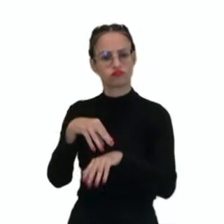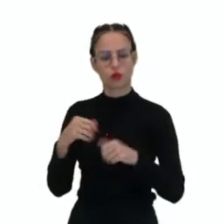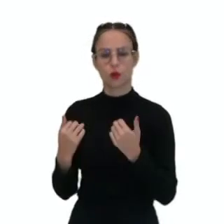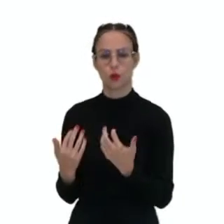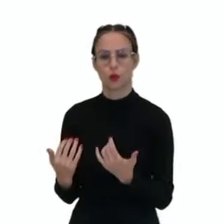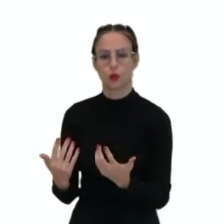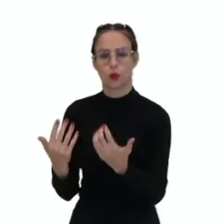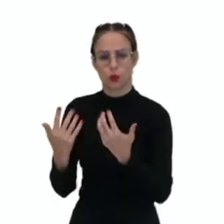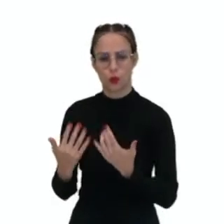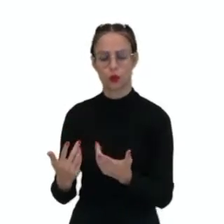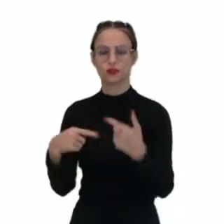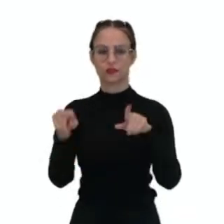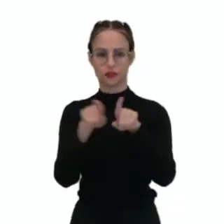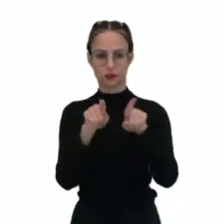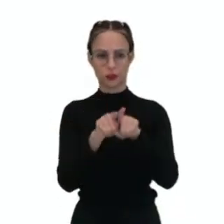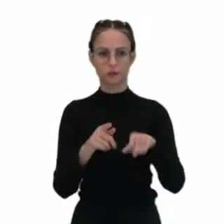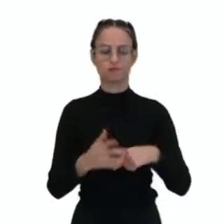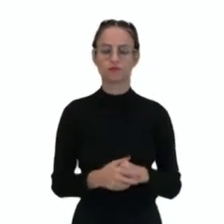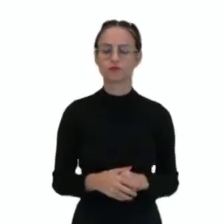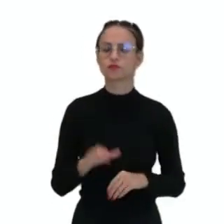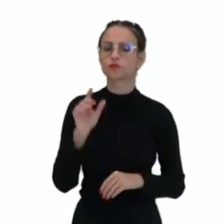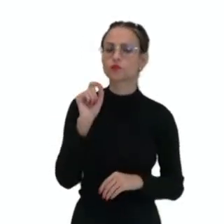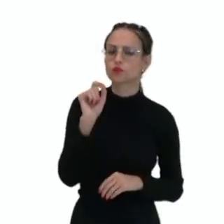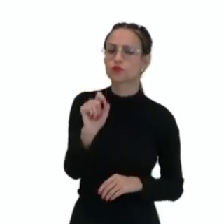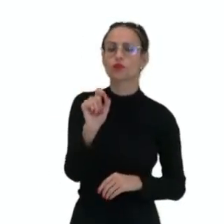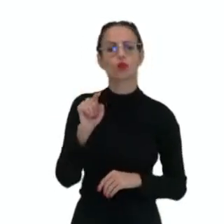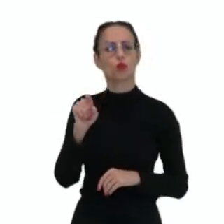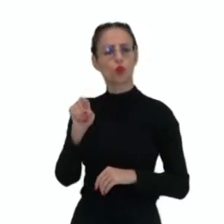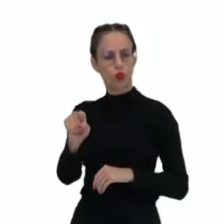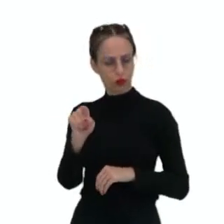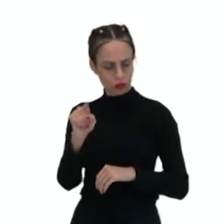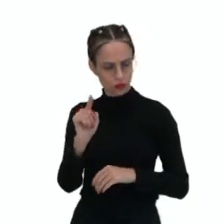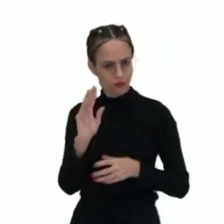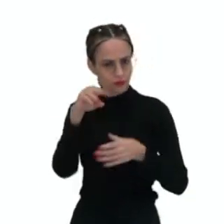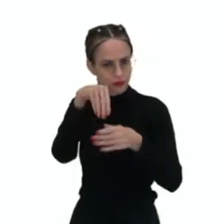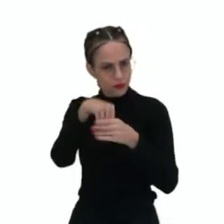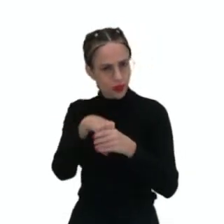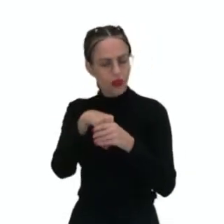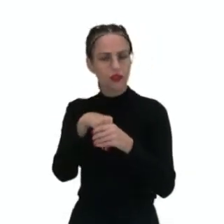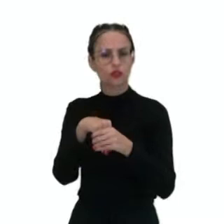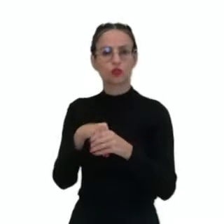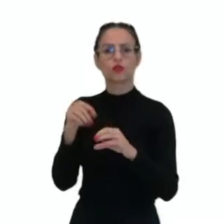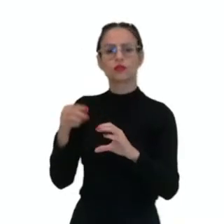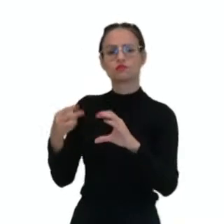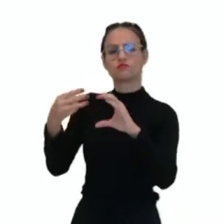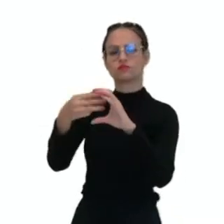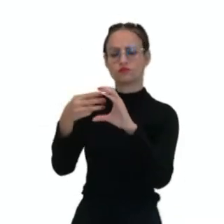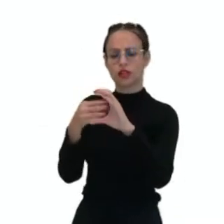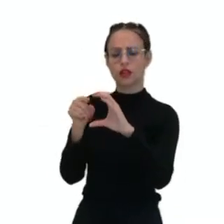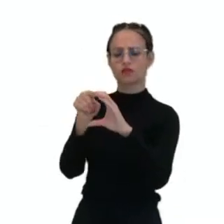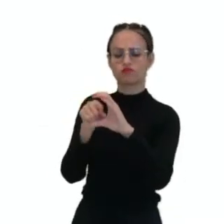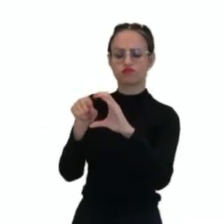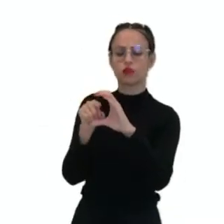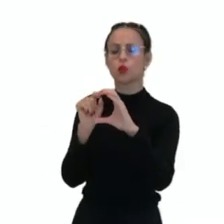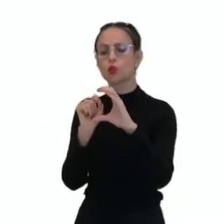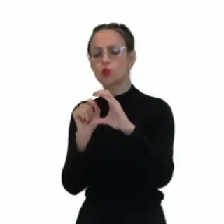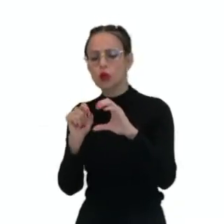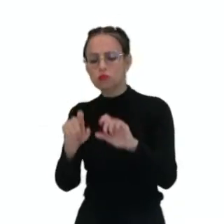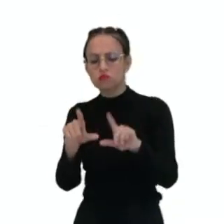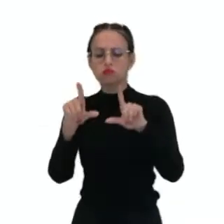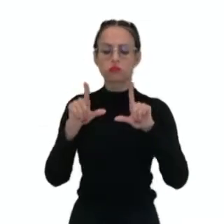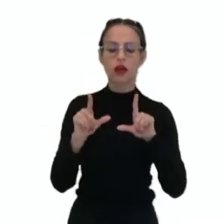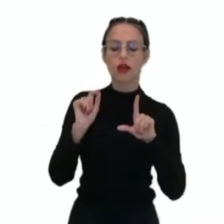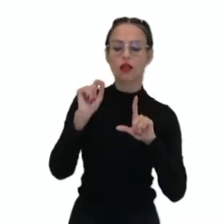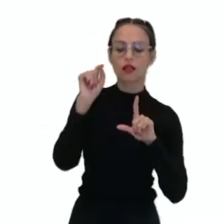algas. E o que a gente pode encontrar dentro, deste núcleo celular? Nós podemos encontrar o